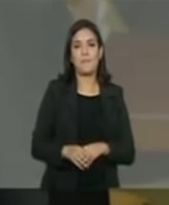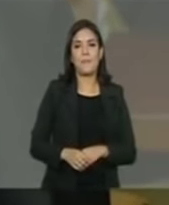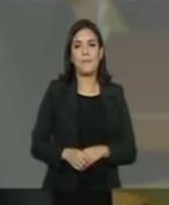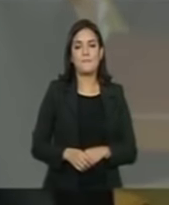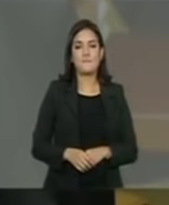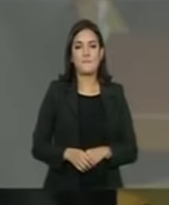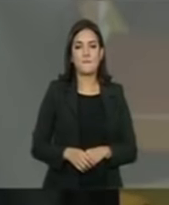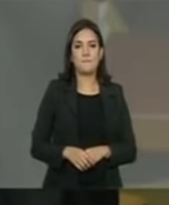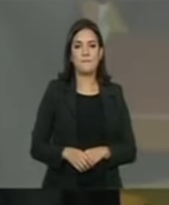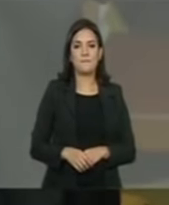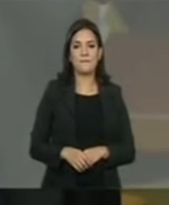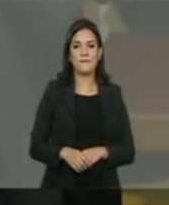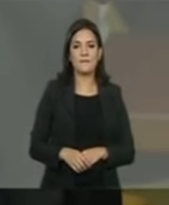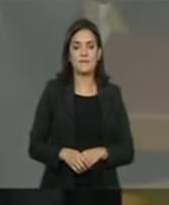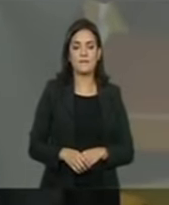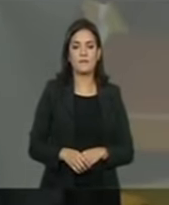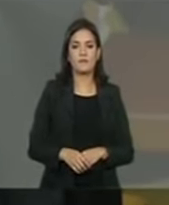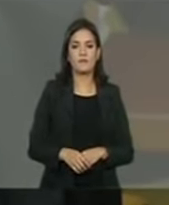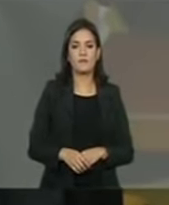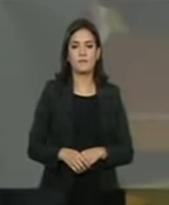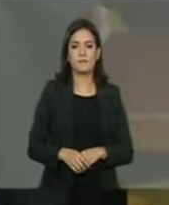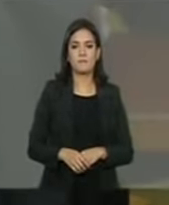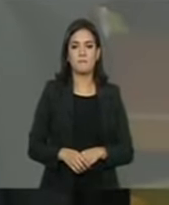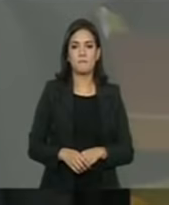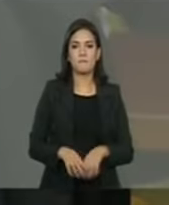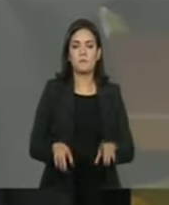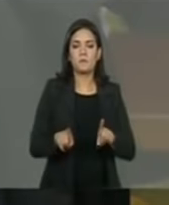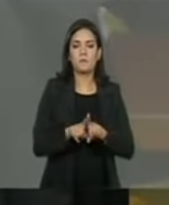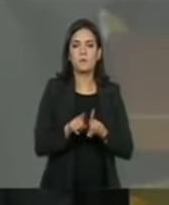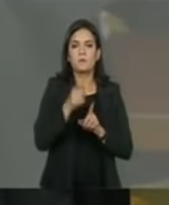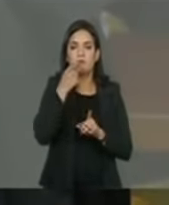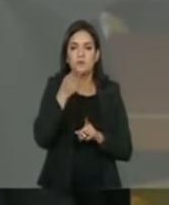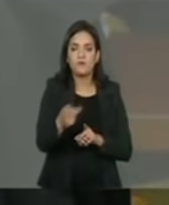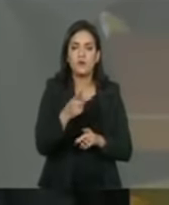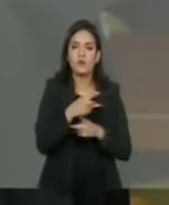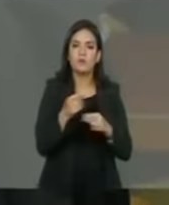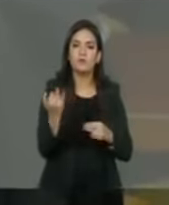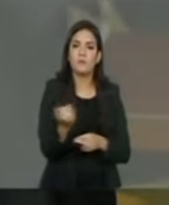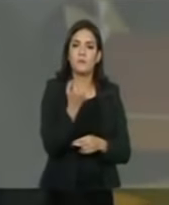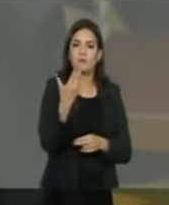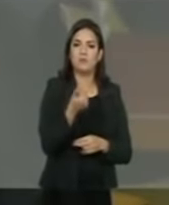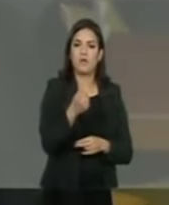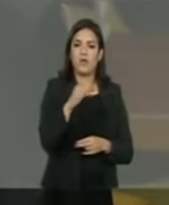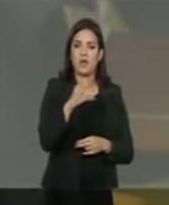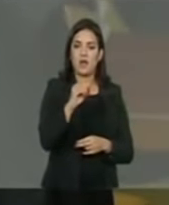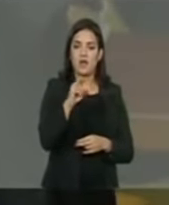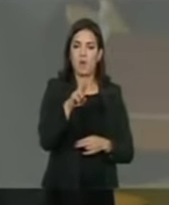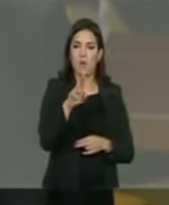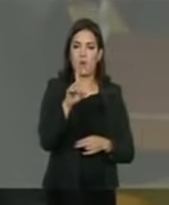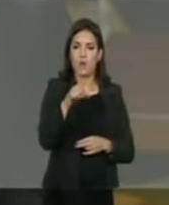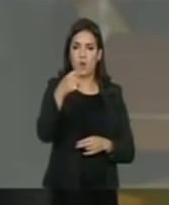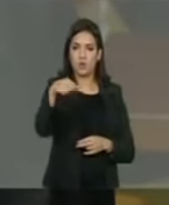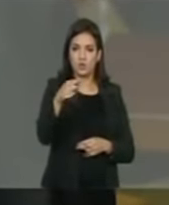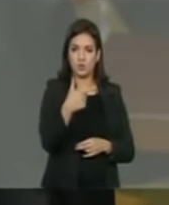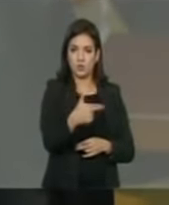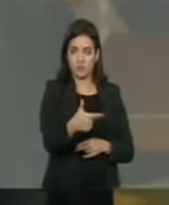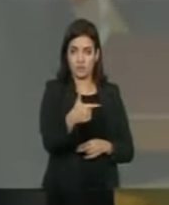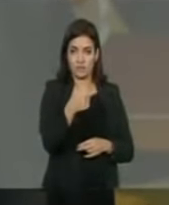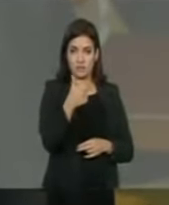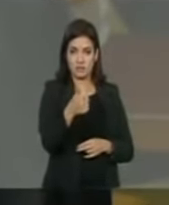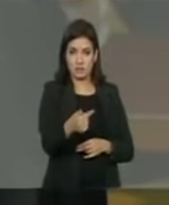um fragmento de um importante acórdão accor 273 de